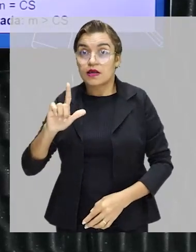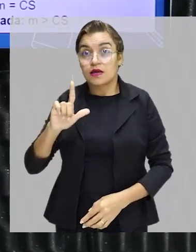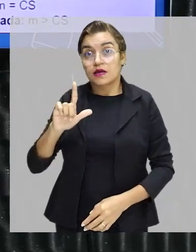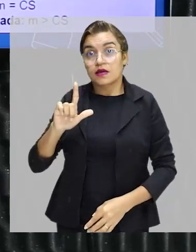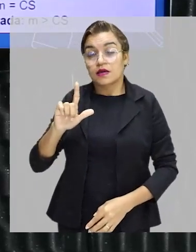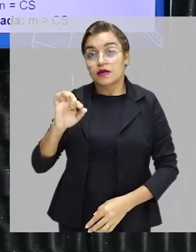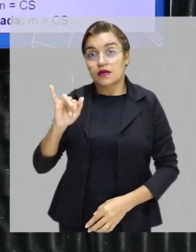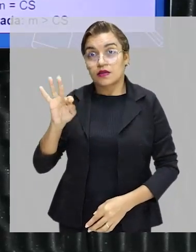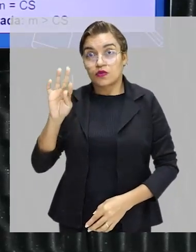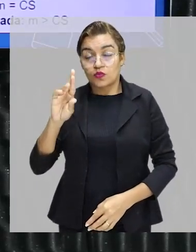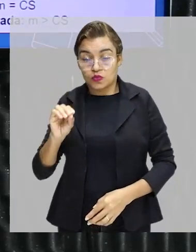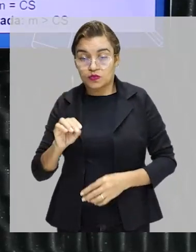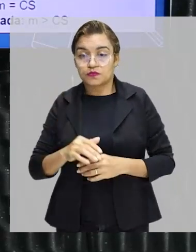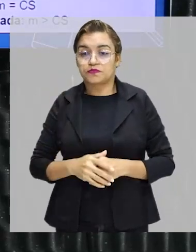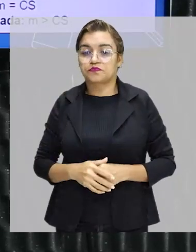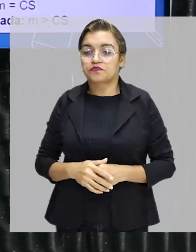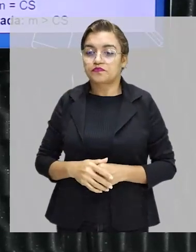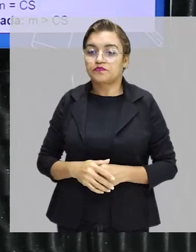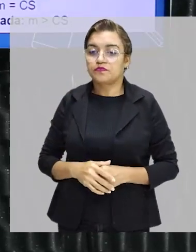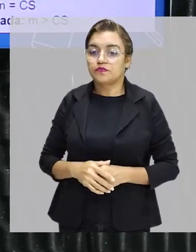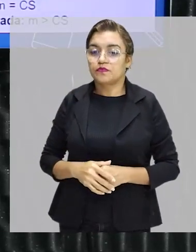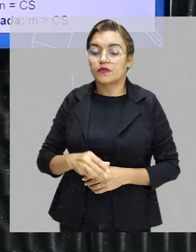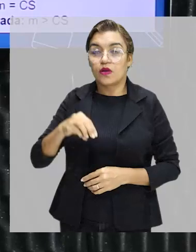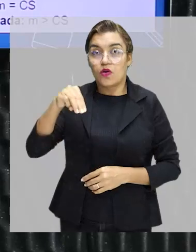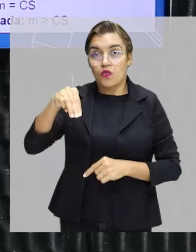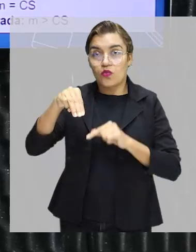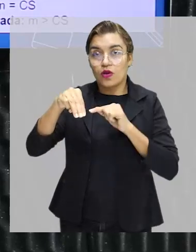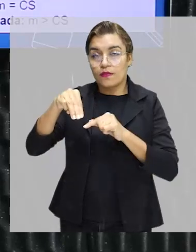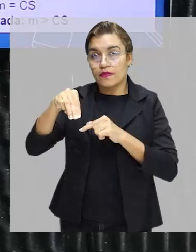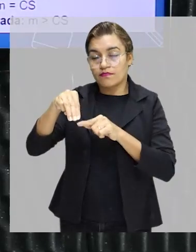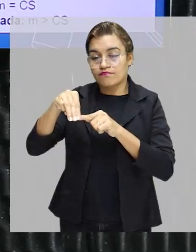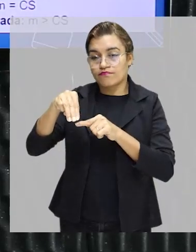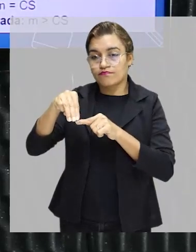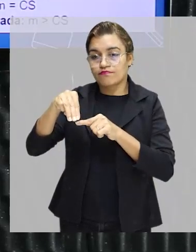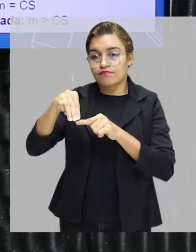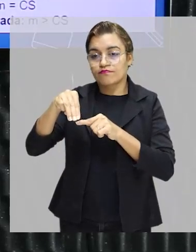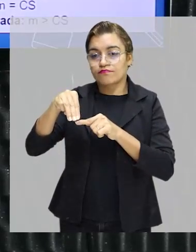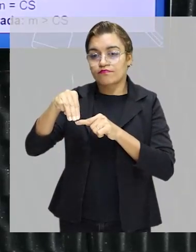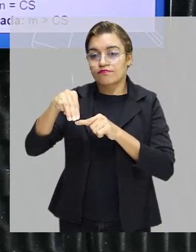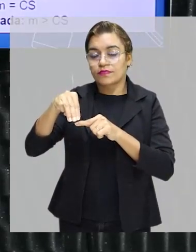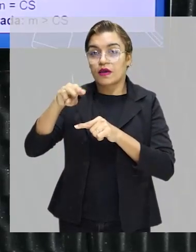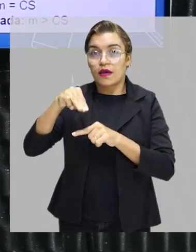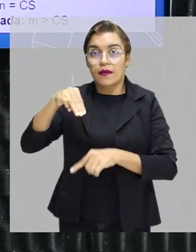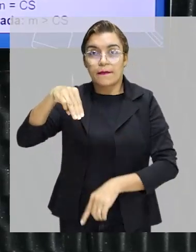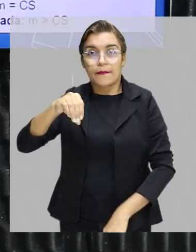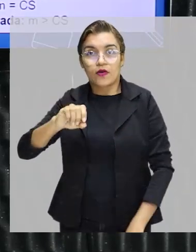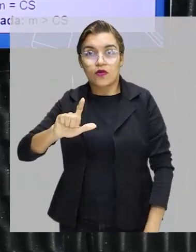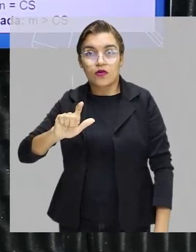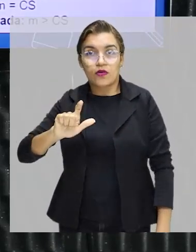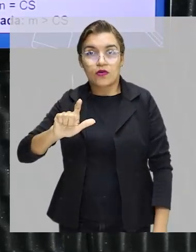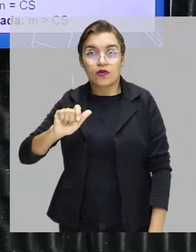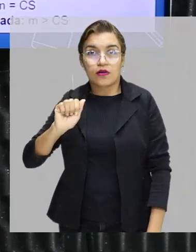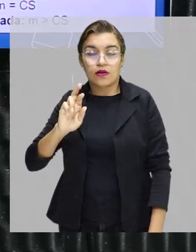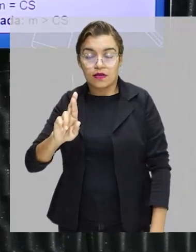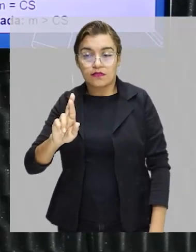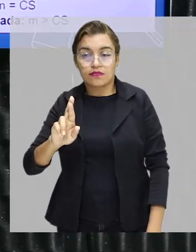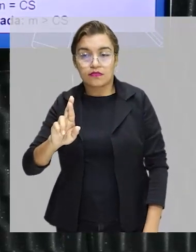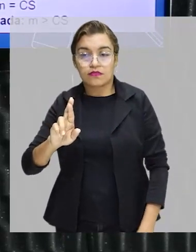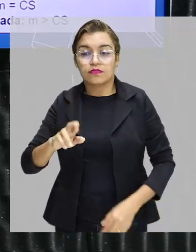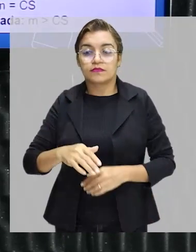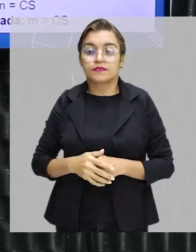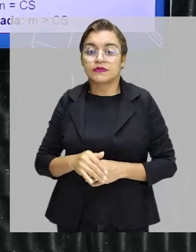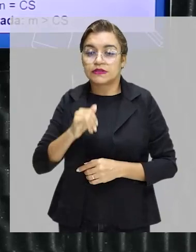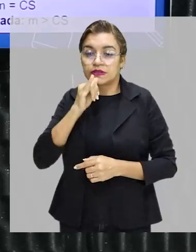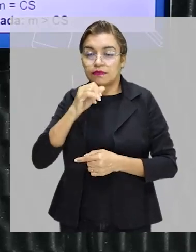concentração molar, molaridade ou concentração em quantidade de matéria, que é a relação entre